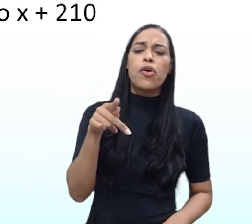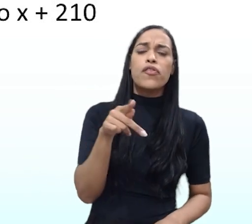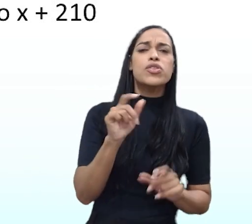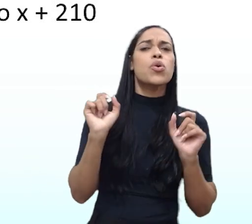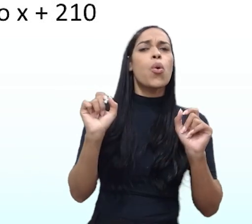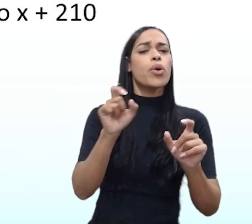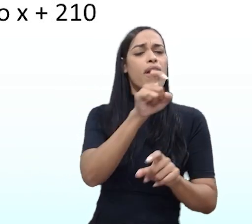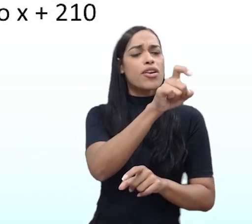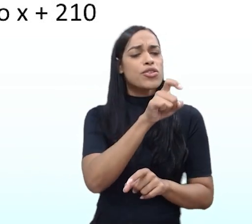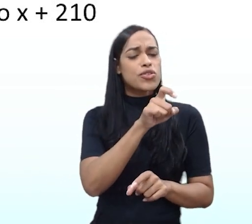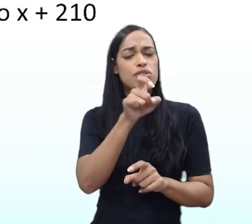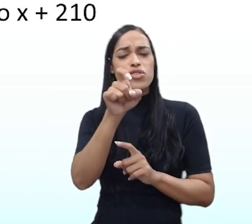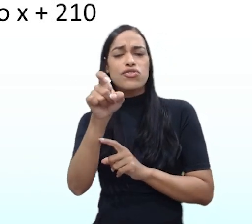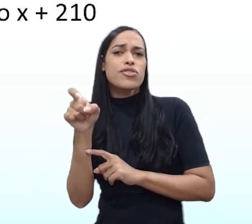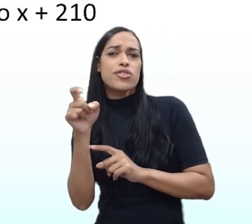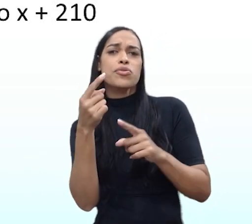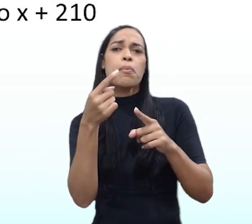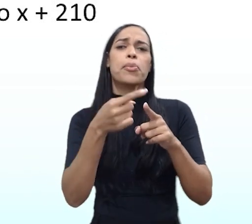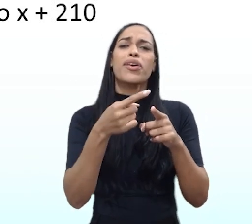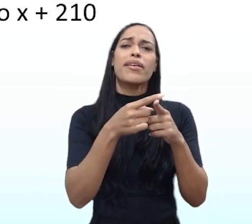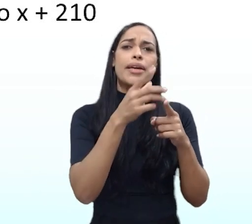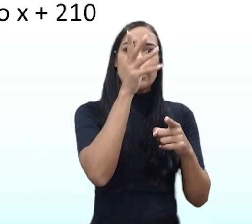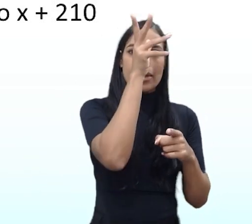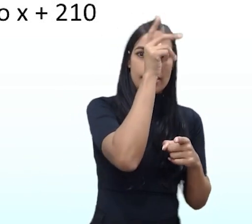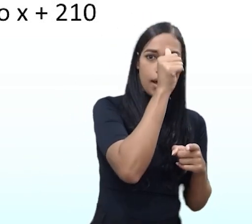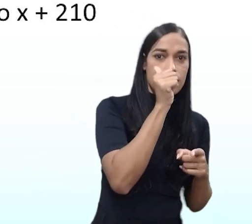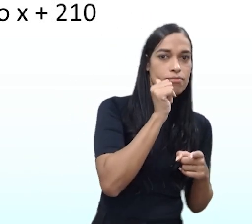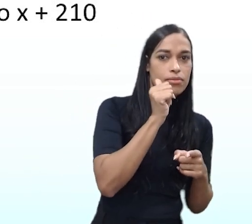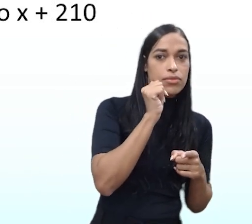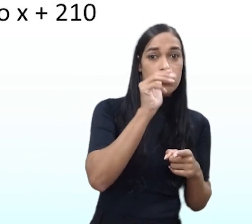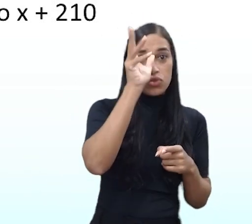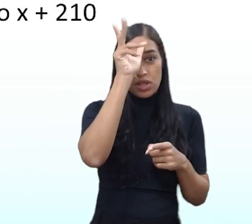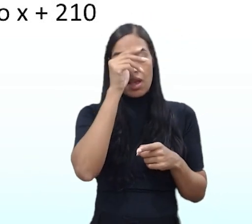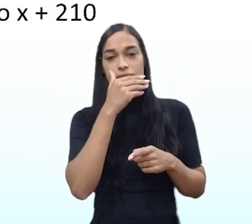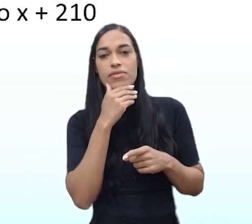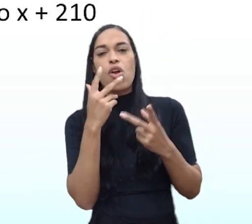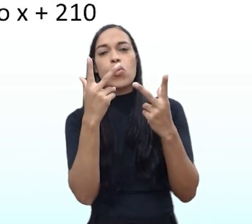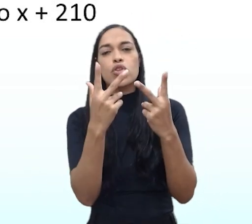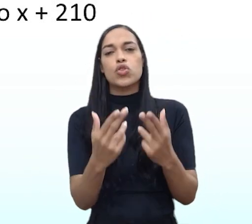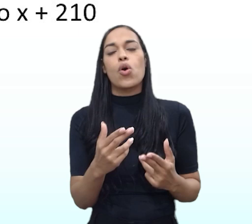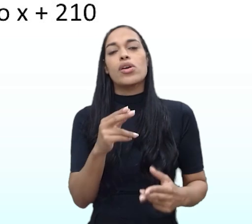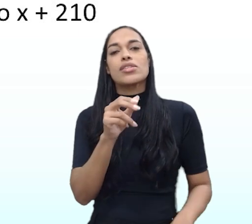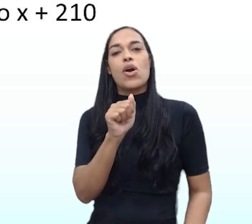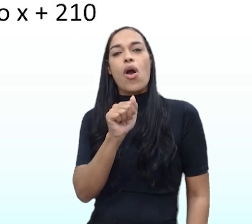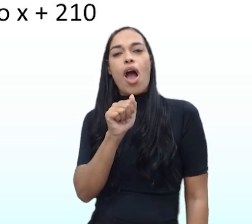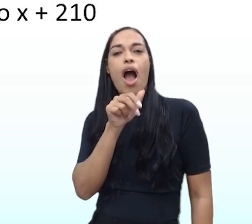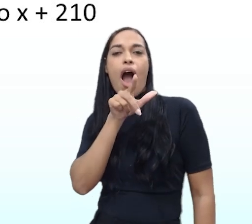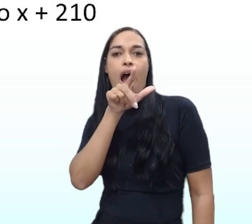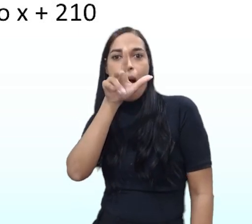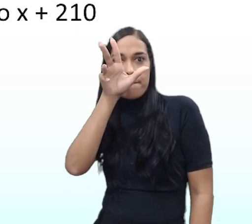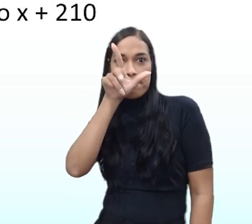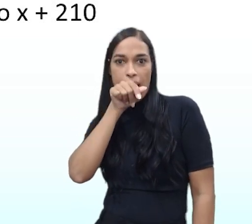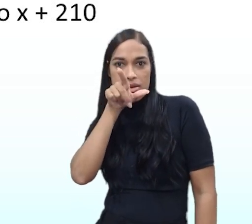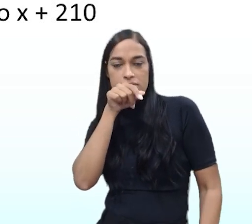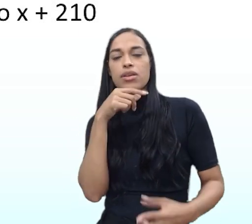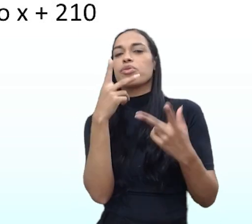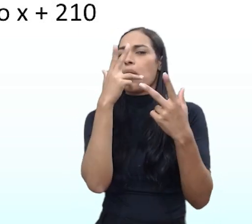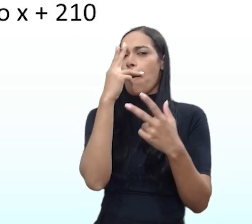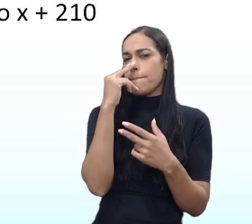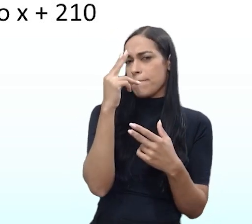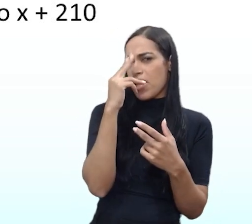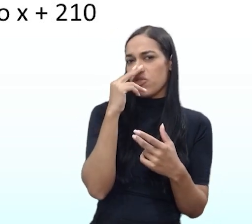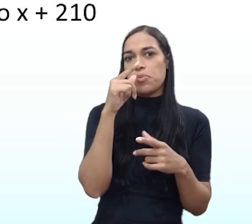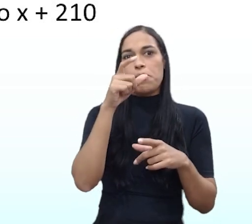Professor, por que X e X se são galos e galinhas? Ambos são aves. Então, nós vamos usar